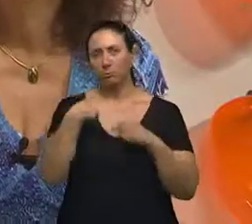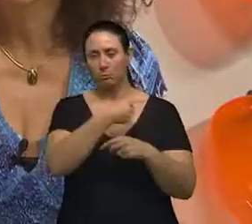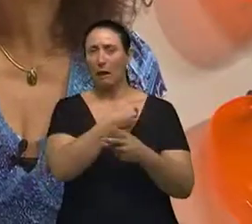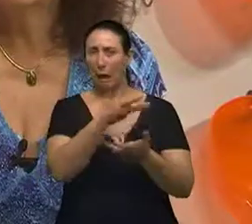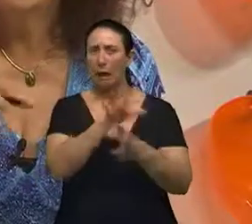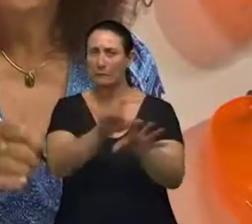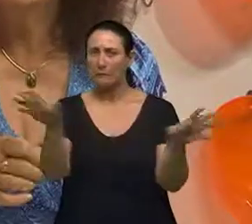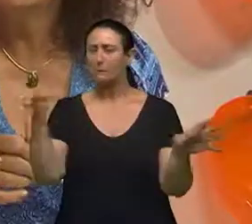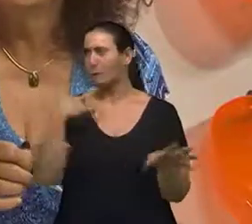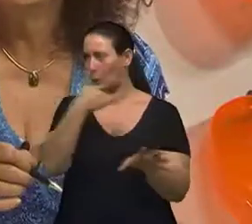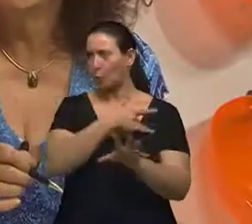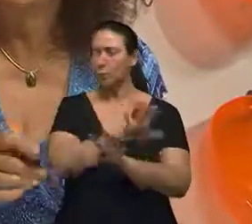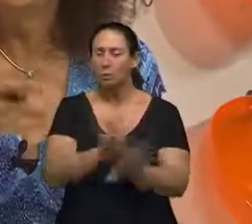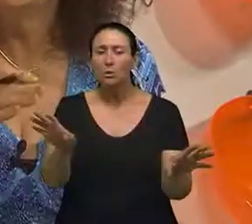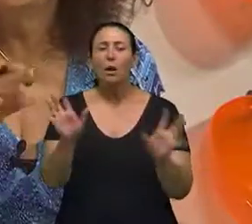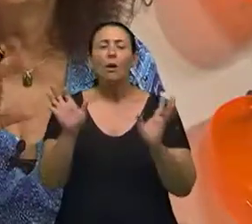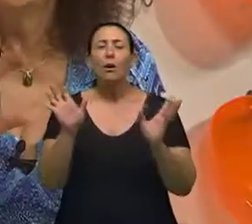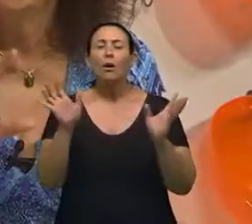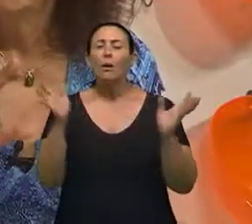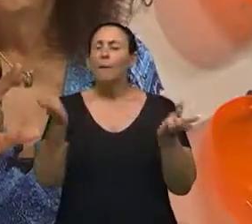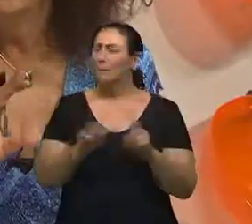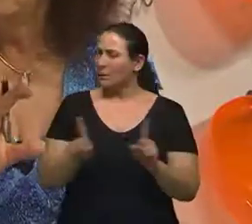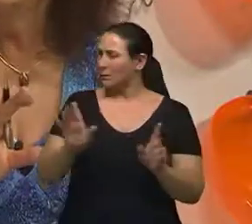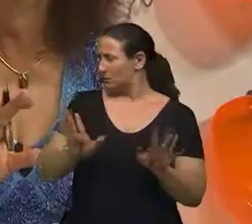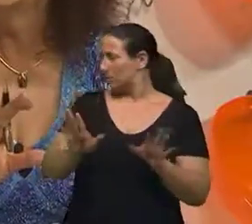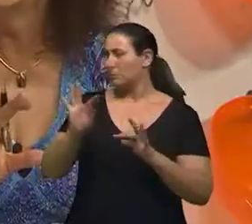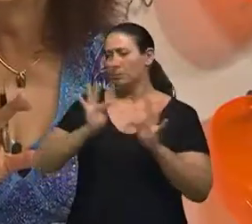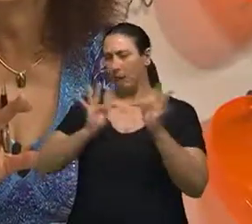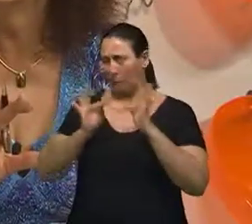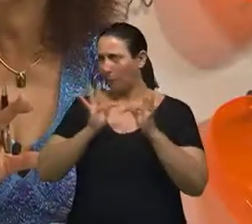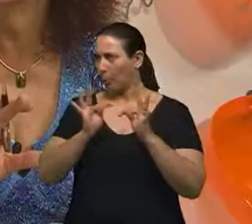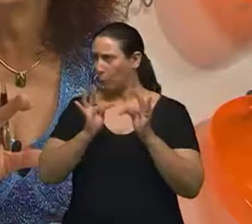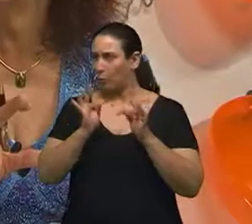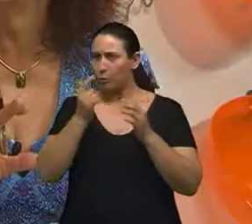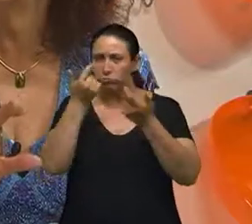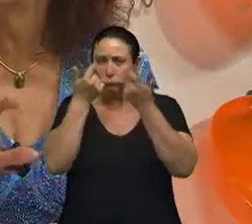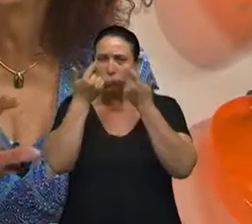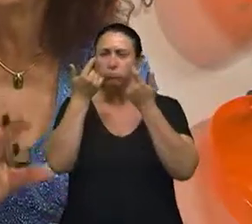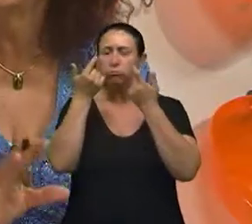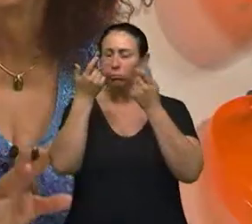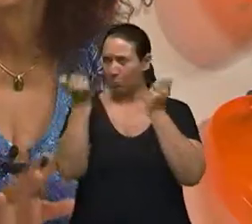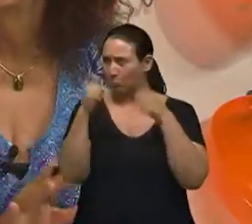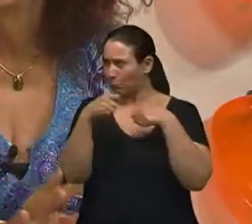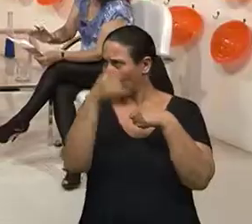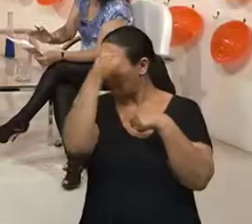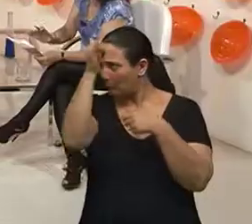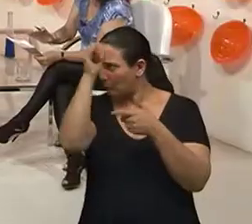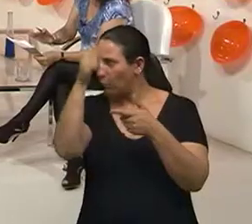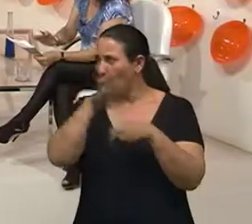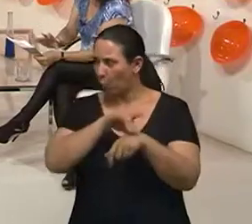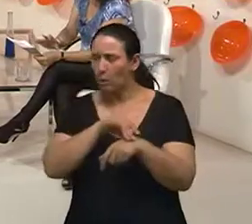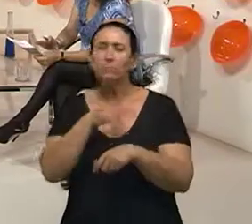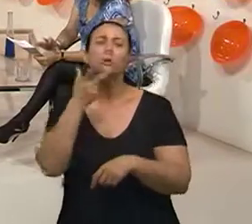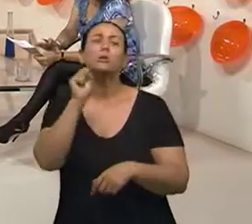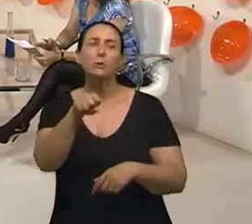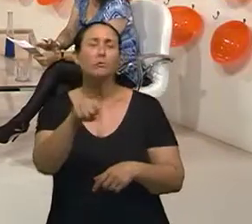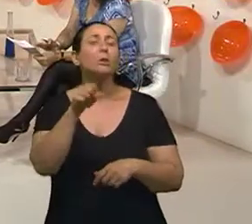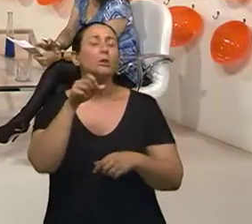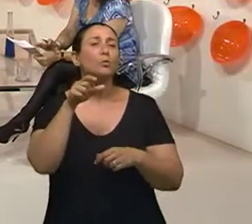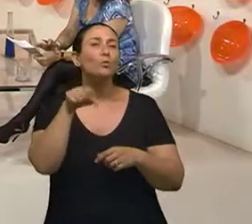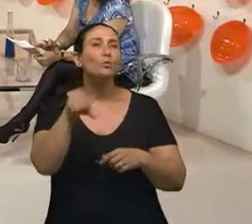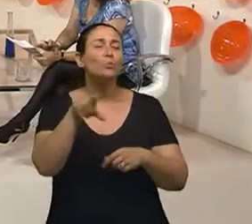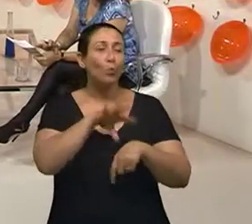tratamento. Mas fazendo o tratamento pode dar uma freada nesse tipo de doença? Essas doenças degenerativas se